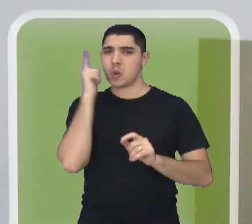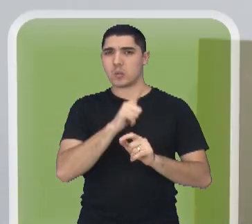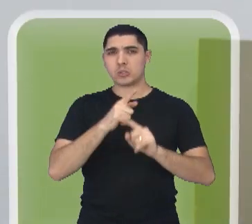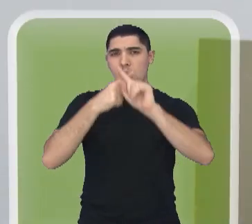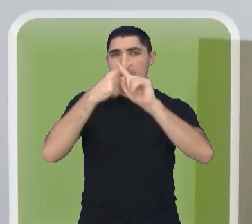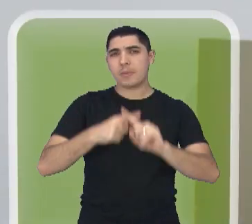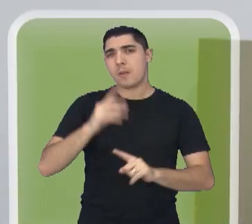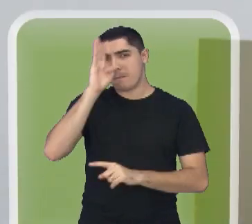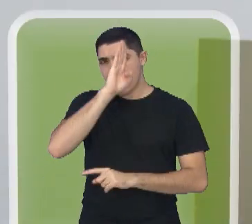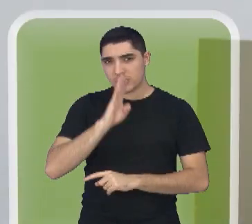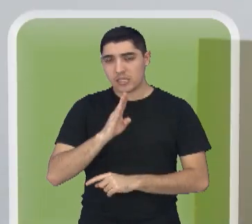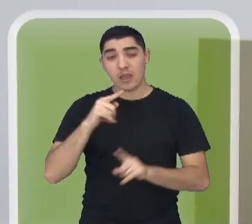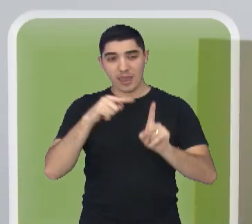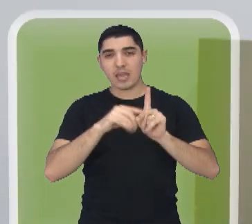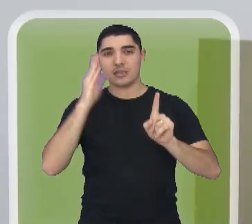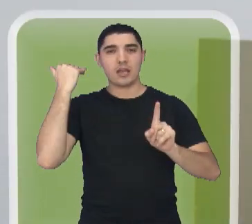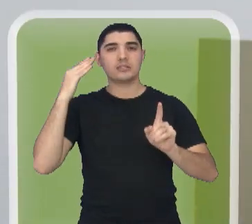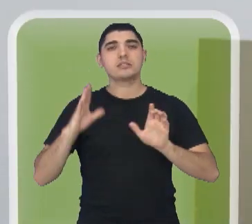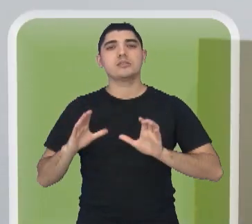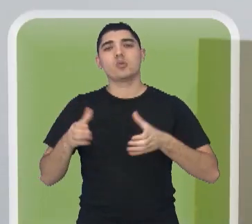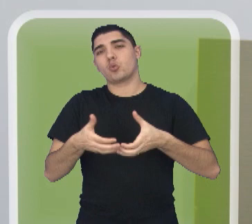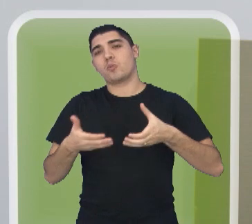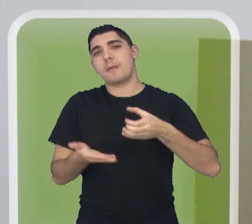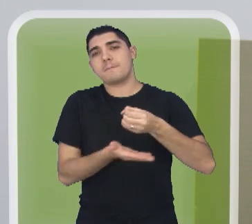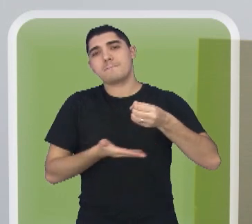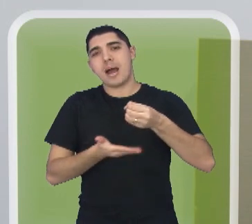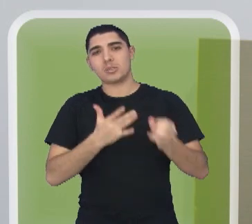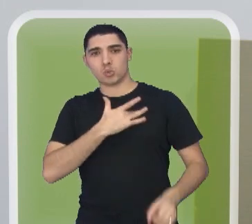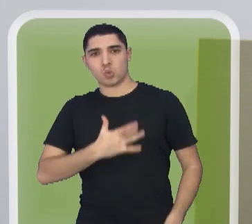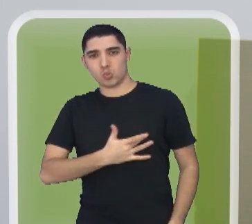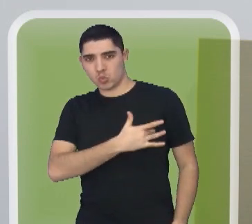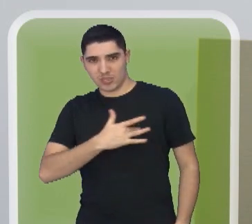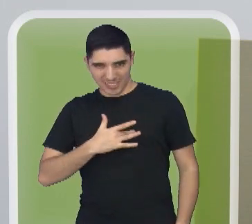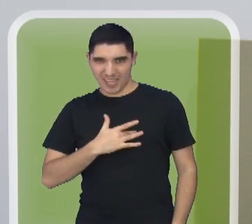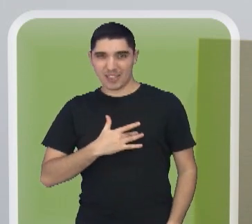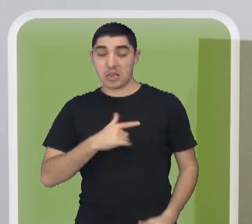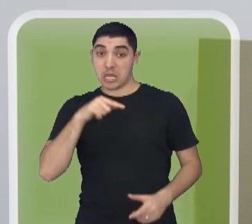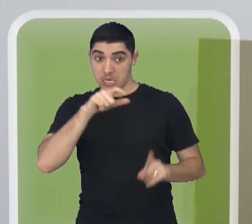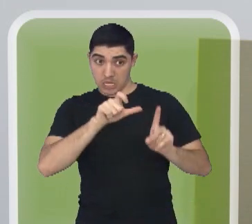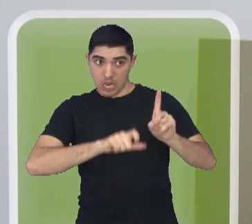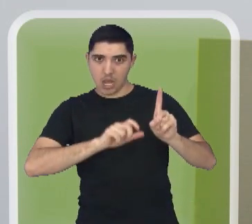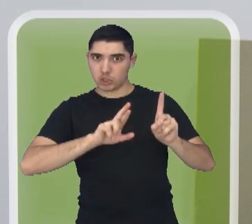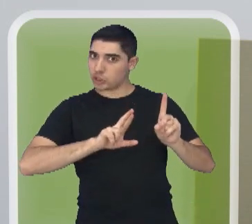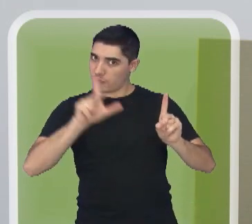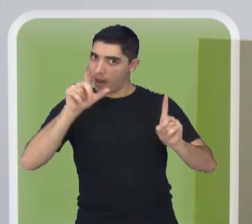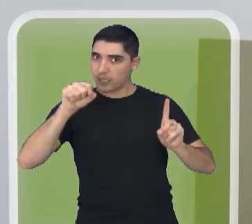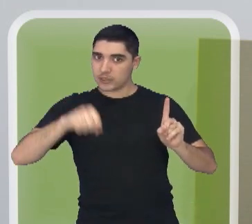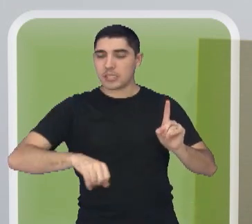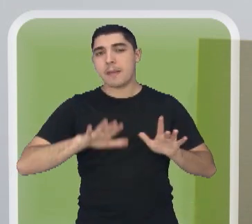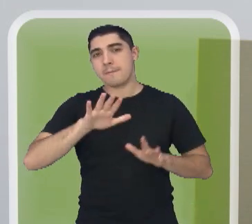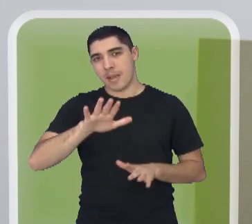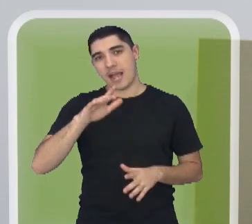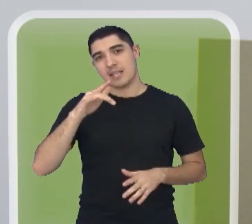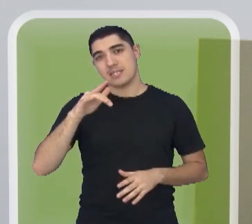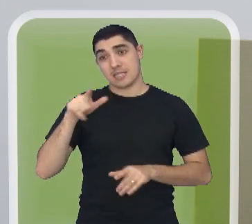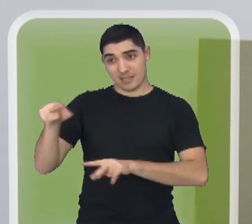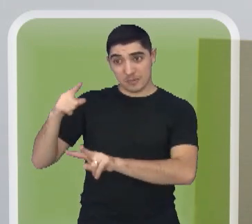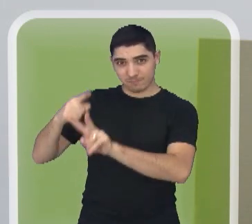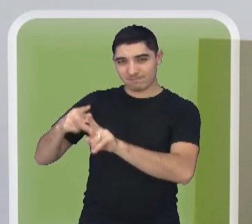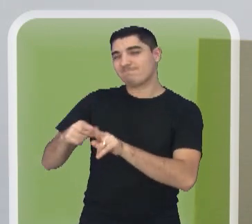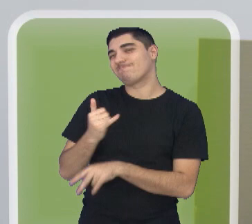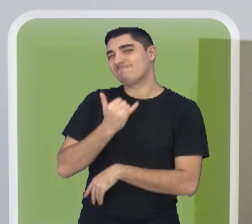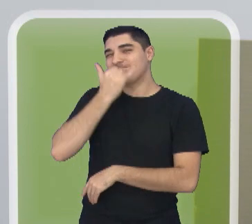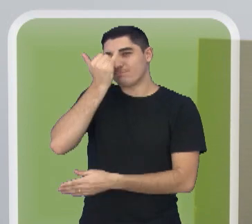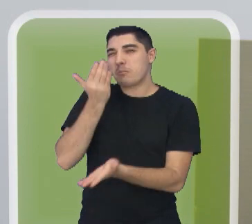né? Jogador da base do Cruzeiro. Realmente um jogador diferente. Mas eu concordo, acho que foi um desfalque muito grande para o Capivariano nesses